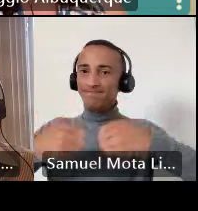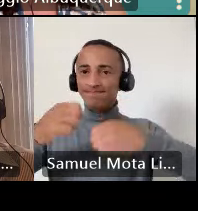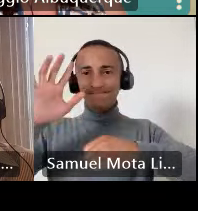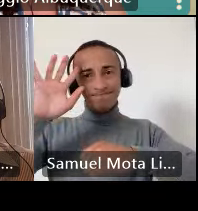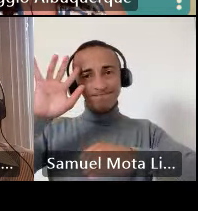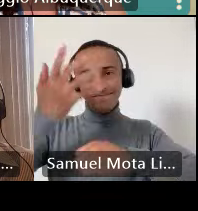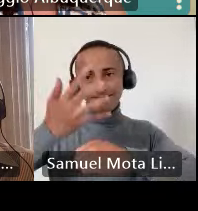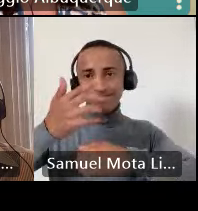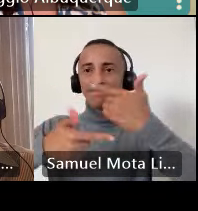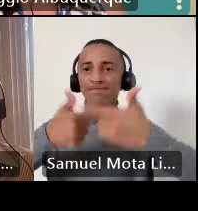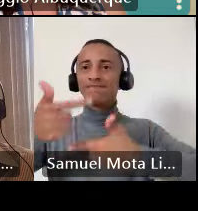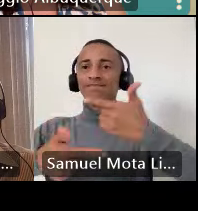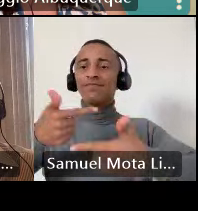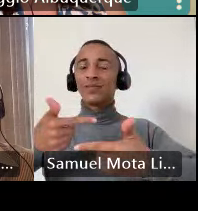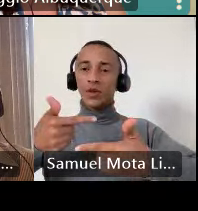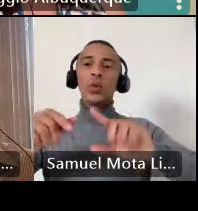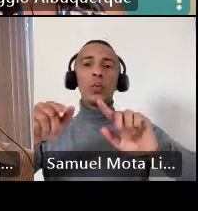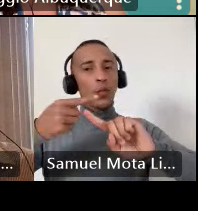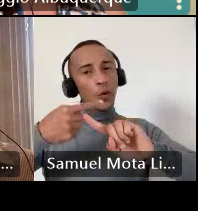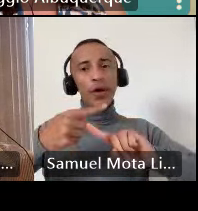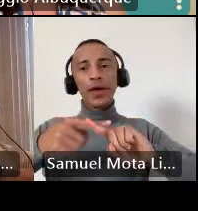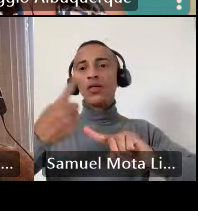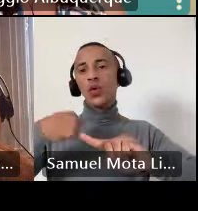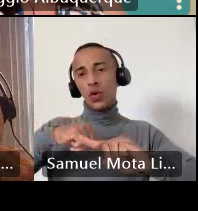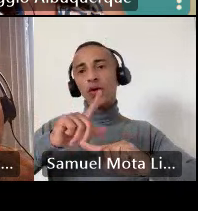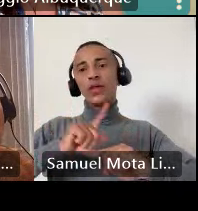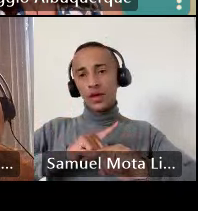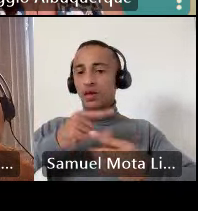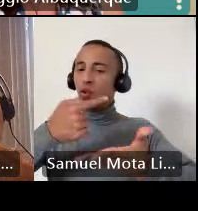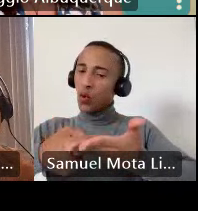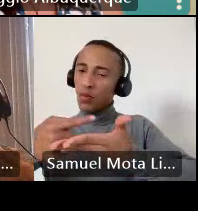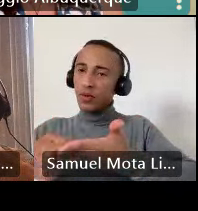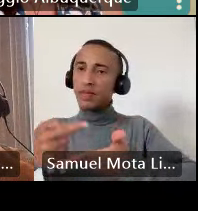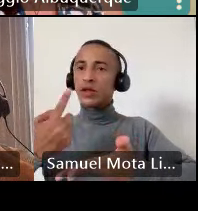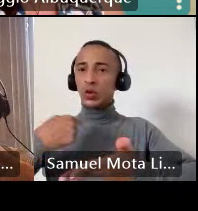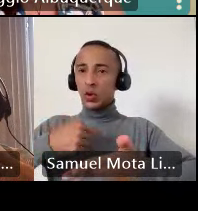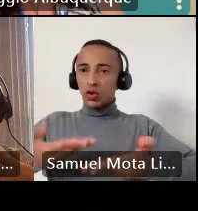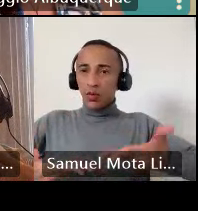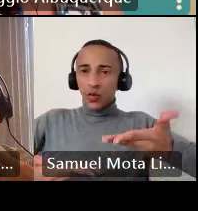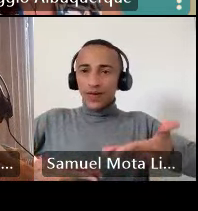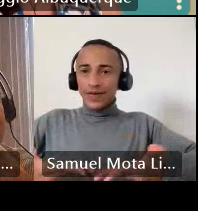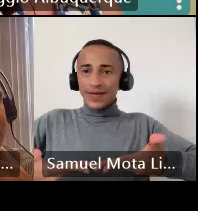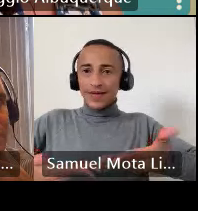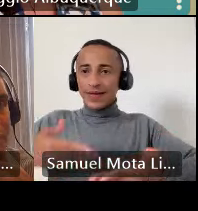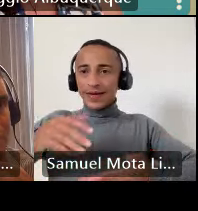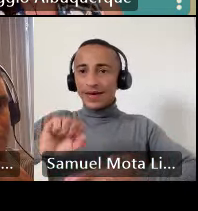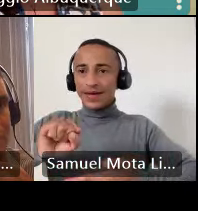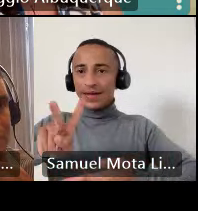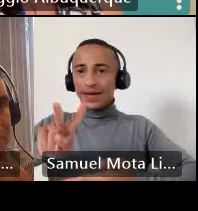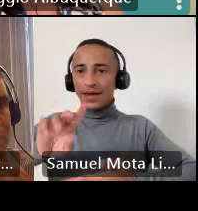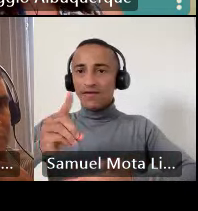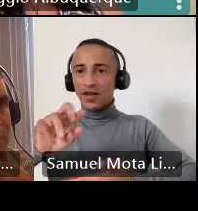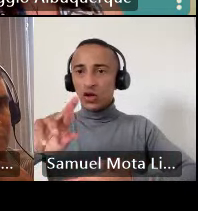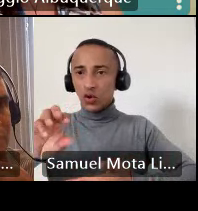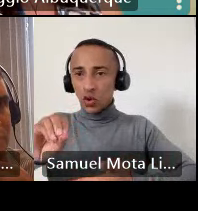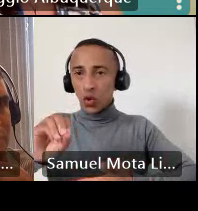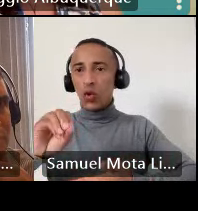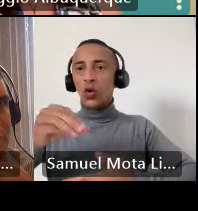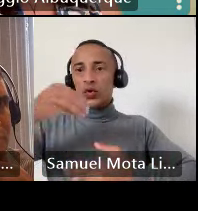eh tem o compromisso nós somos servidores públicos né a nossa missão aqui está em realizar entregas que